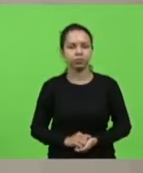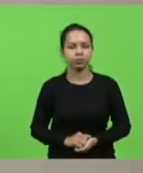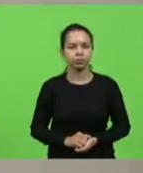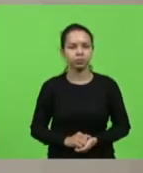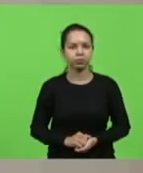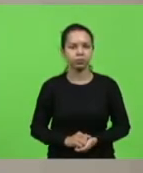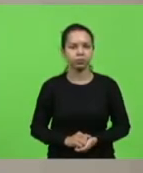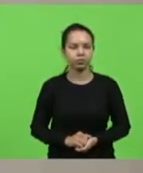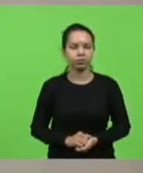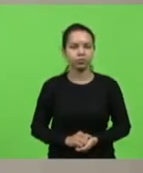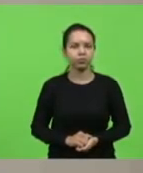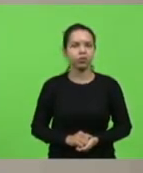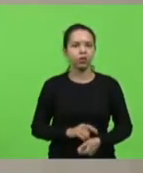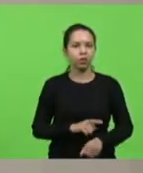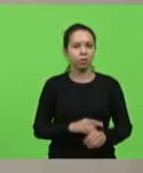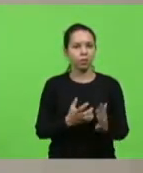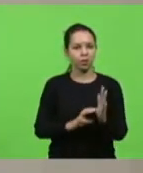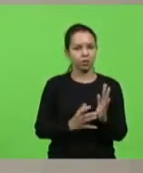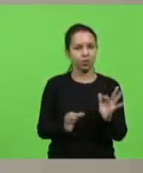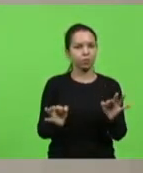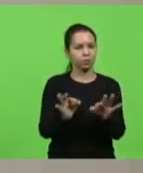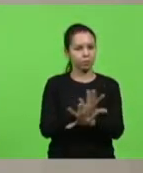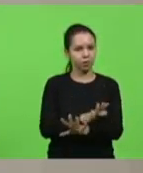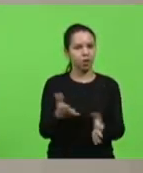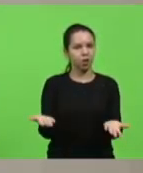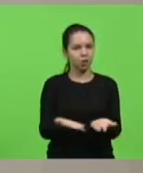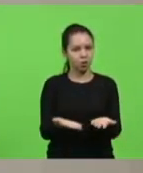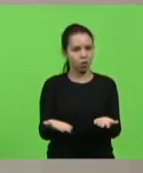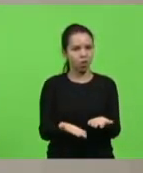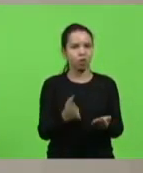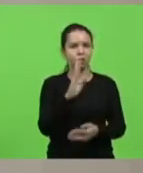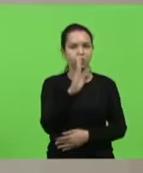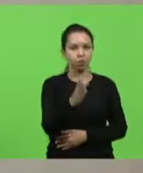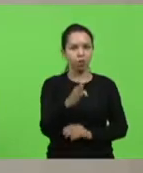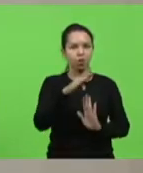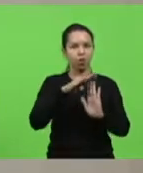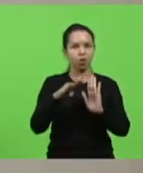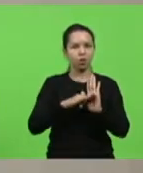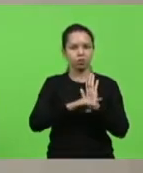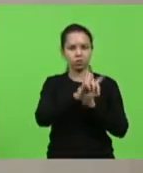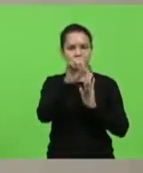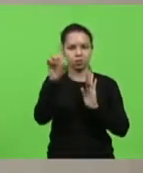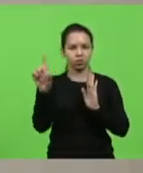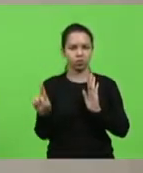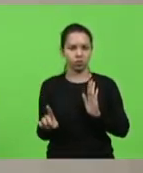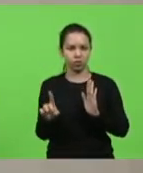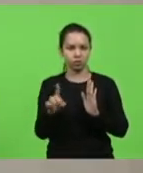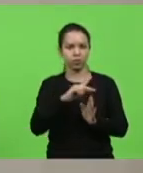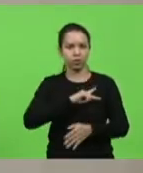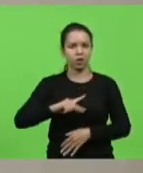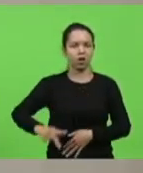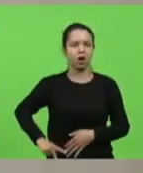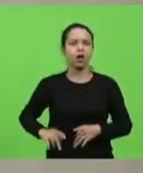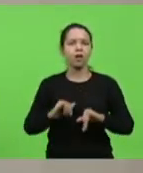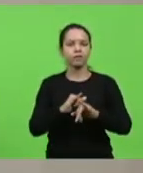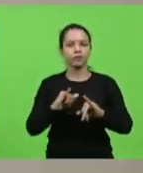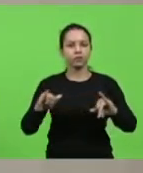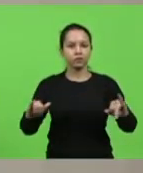No fim do horário destinado aos partidos políticos, passamos à ordem do dia. A presidência comunica que